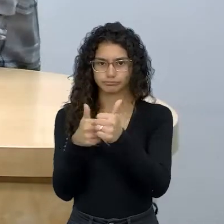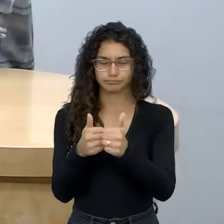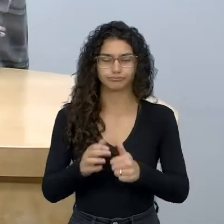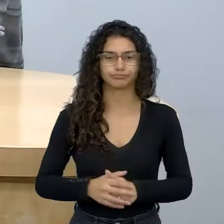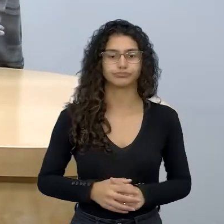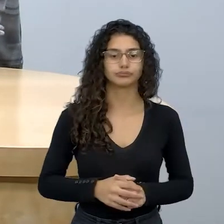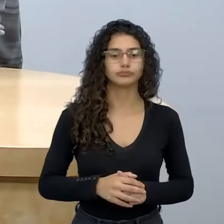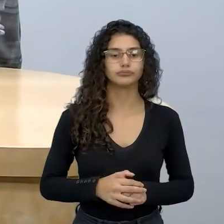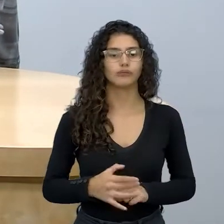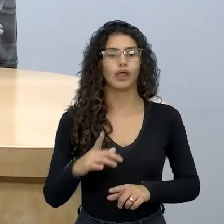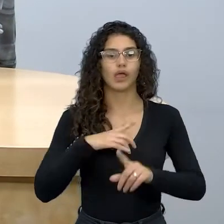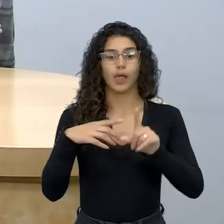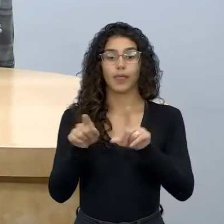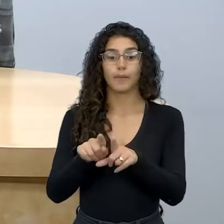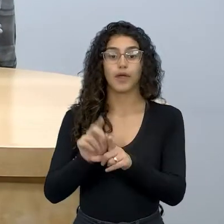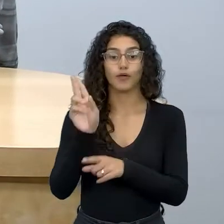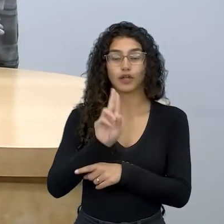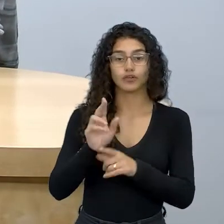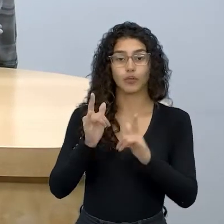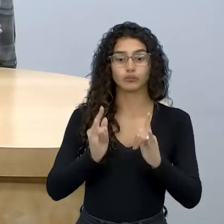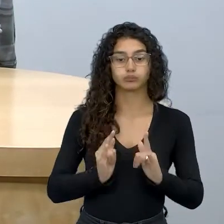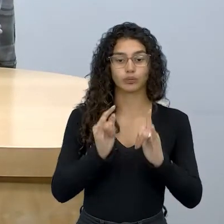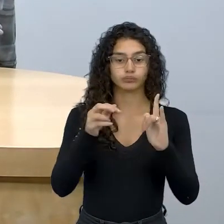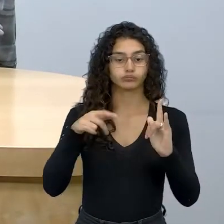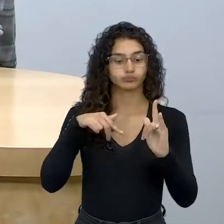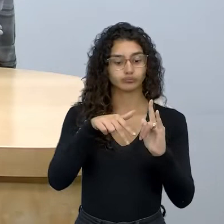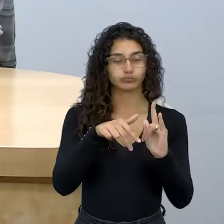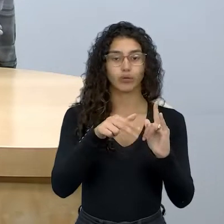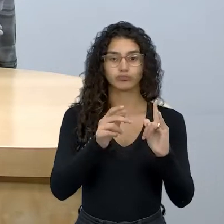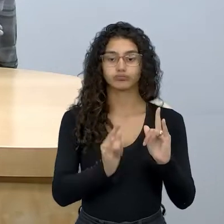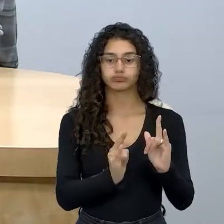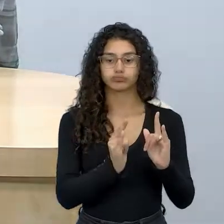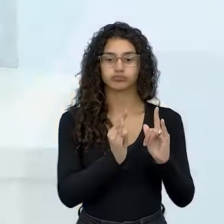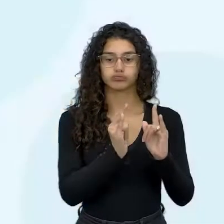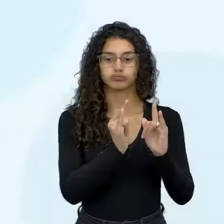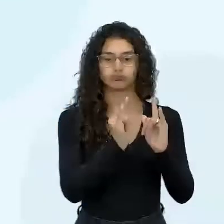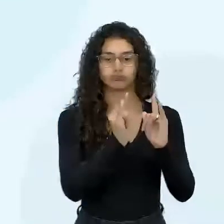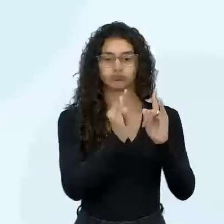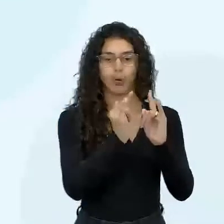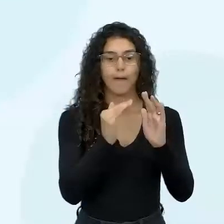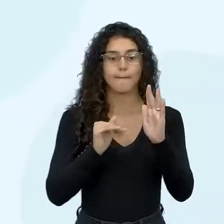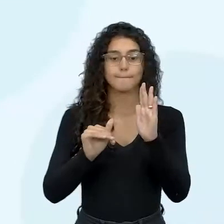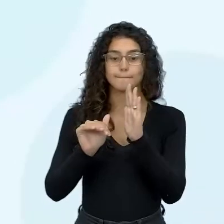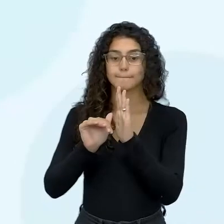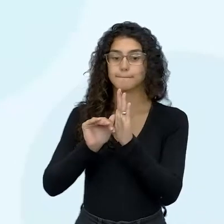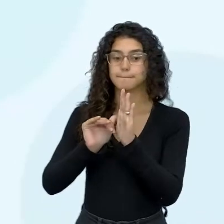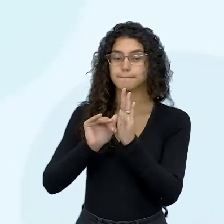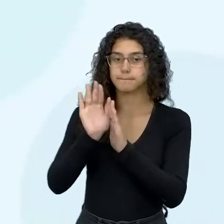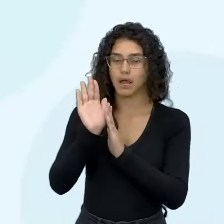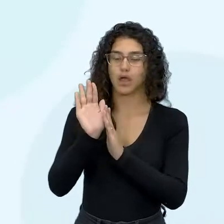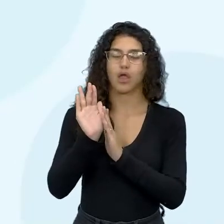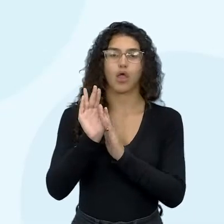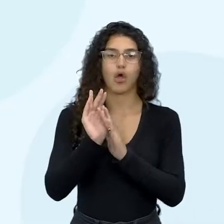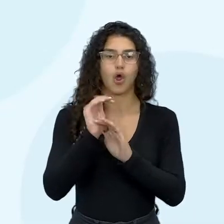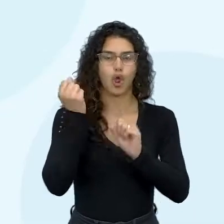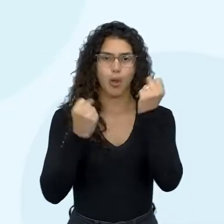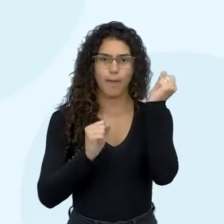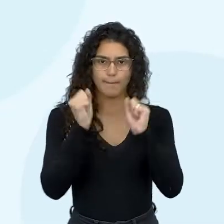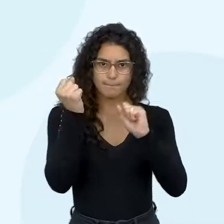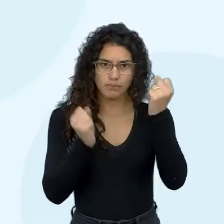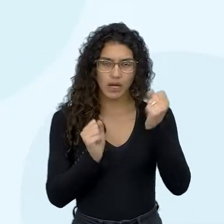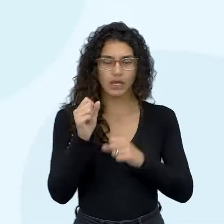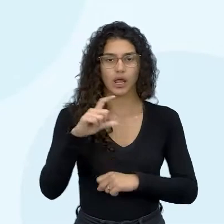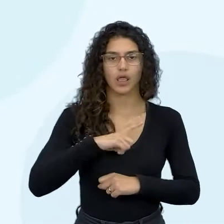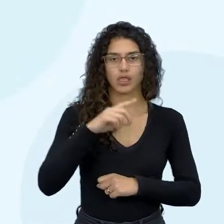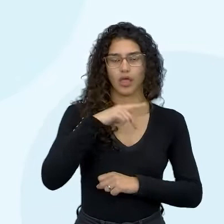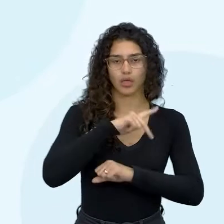E quis os destinos que pegássemos um elevador com nada mais, nada menos que o presidente da maior construtora do país. Então, essa é a